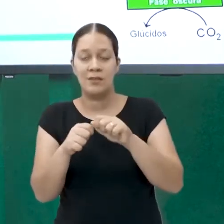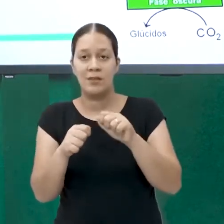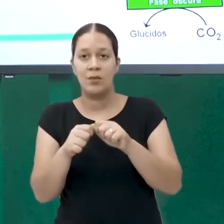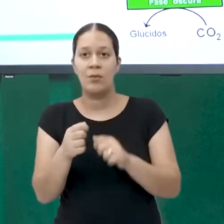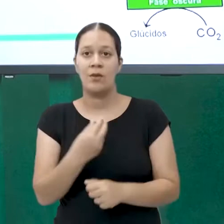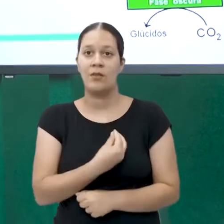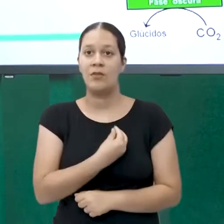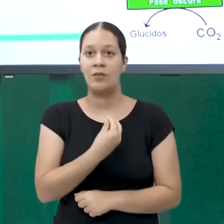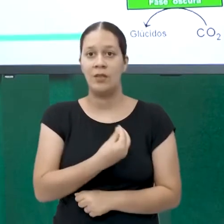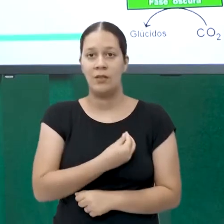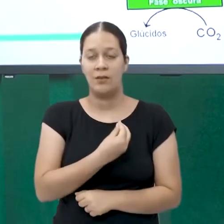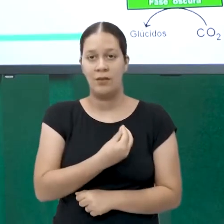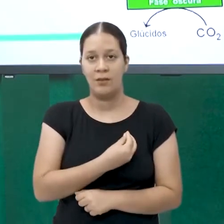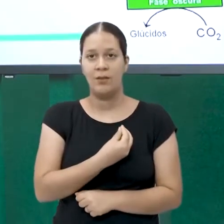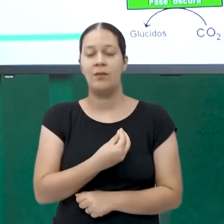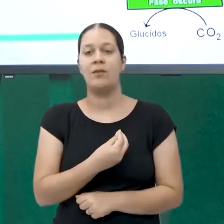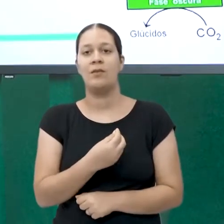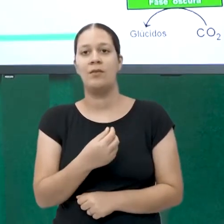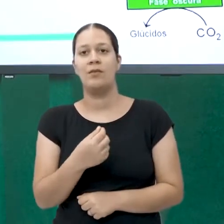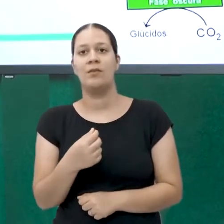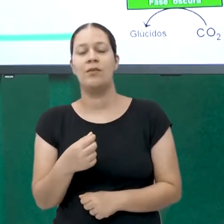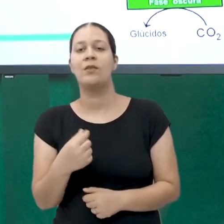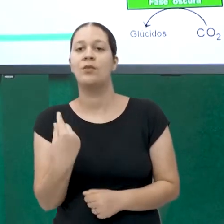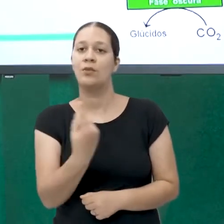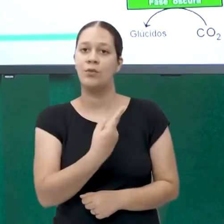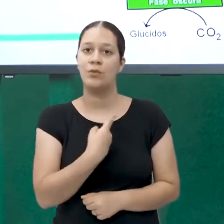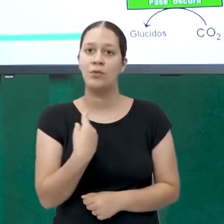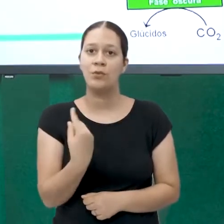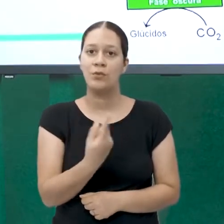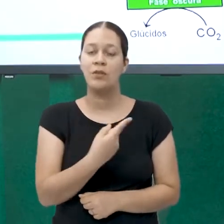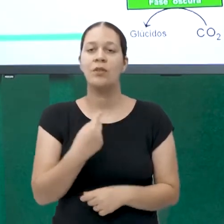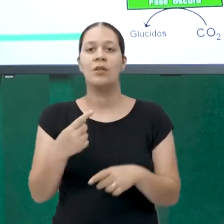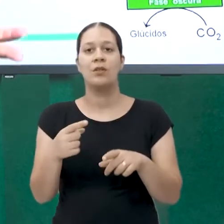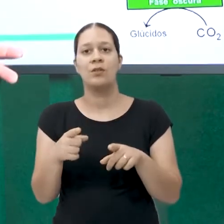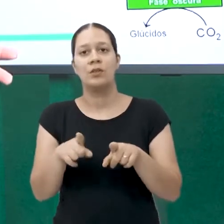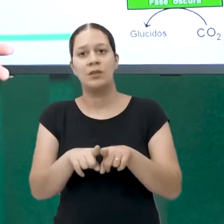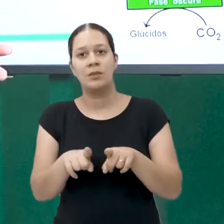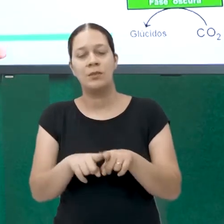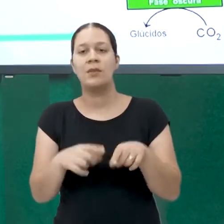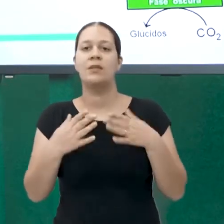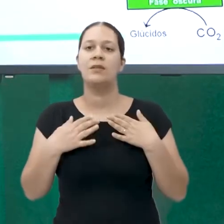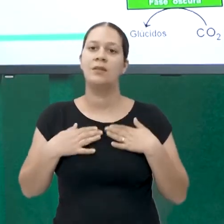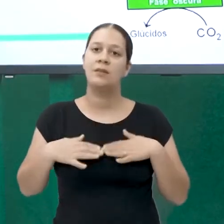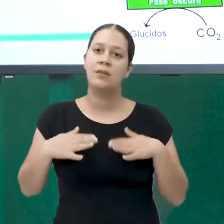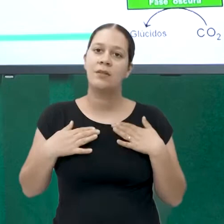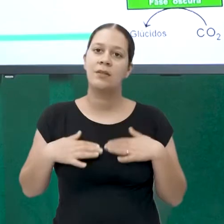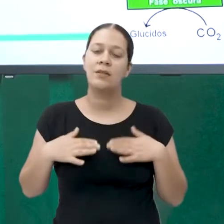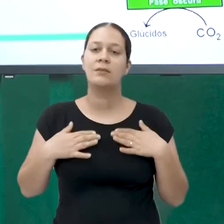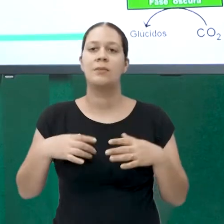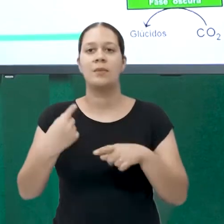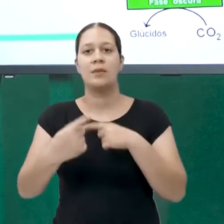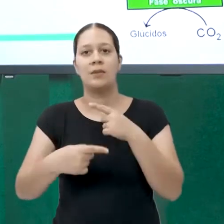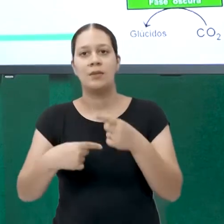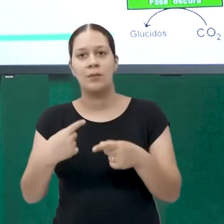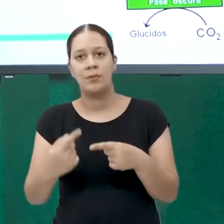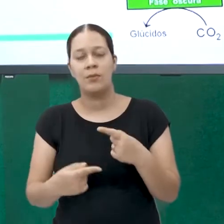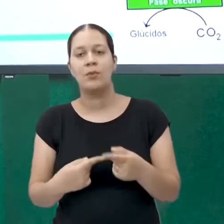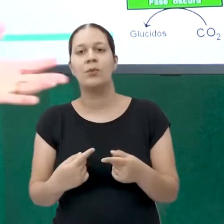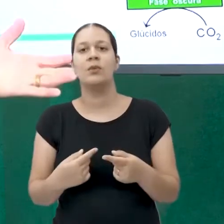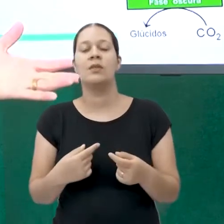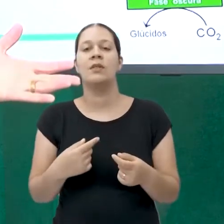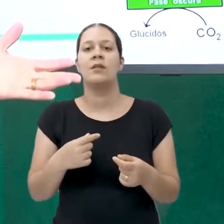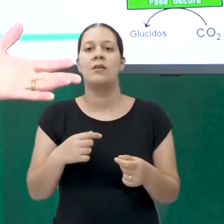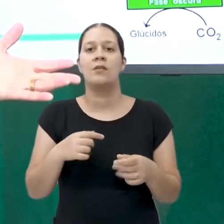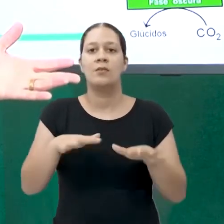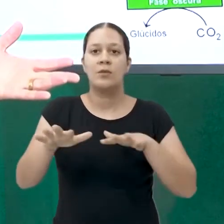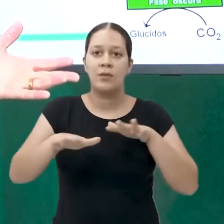uma coisa, produzindo outra, para se manter, tá? A gente, de certa forma, a gente também faz, né? A gente descansa para poder ter acúmulo de energia.